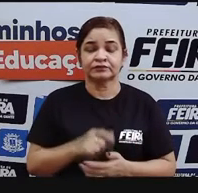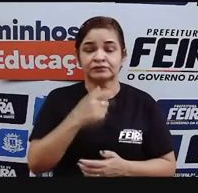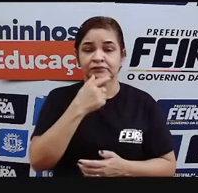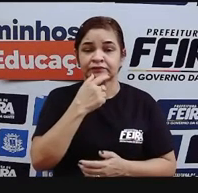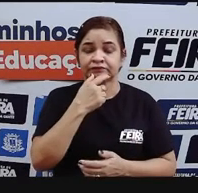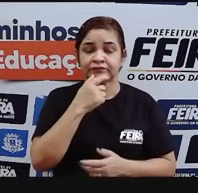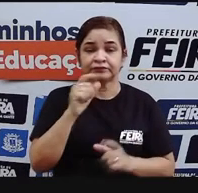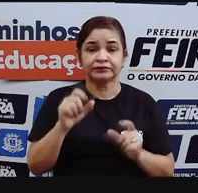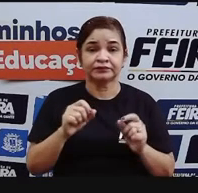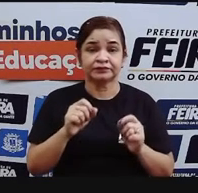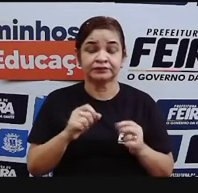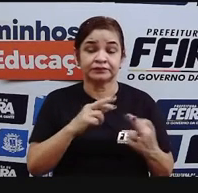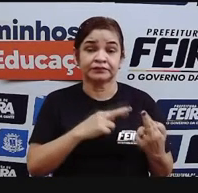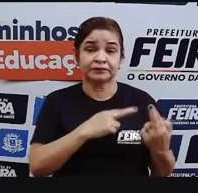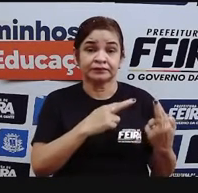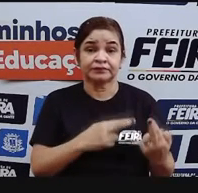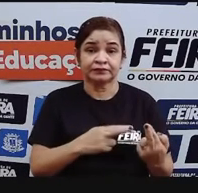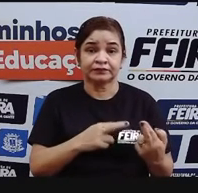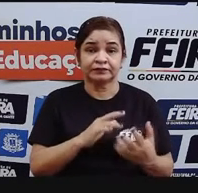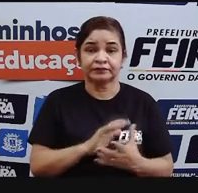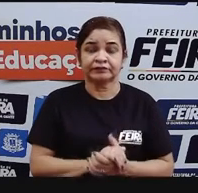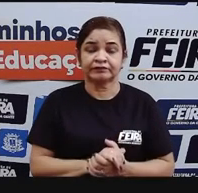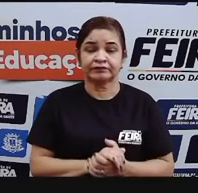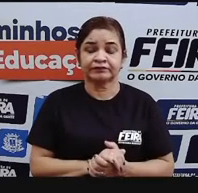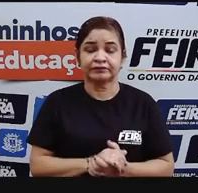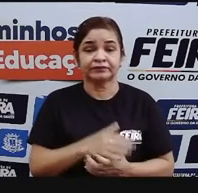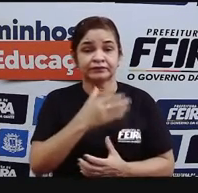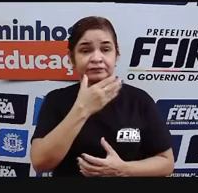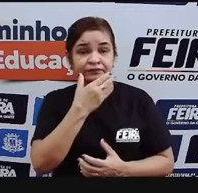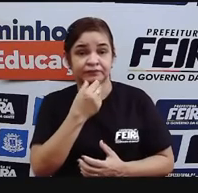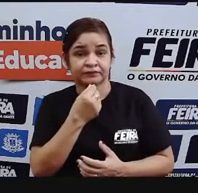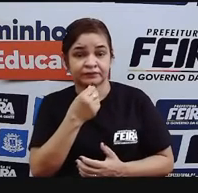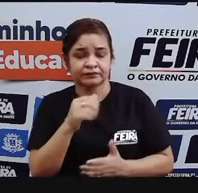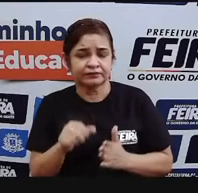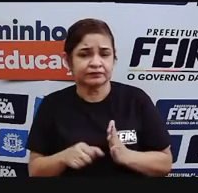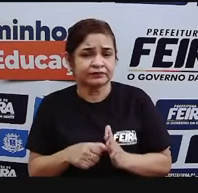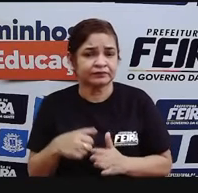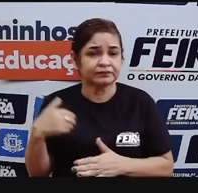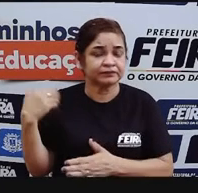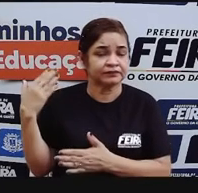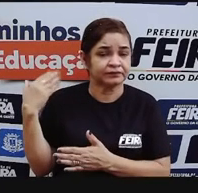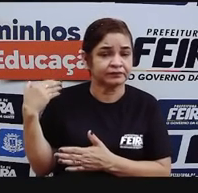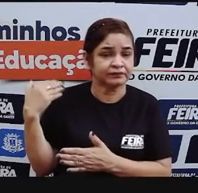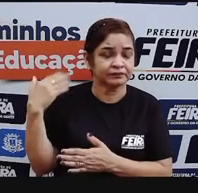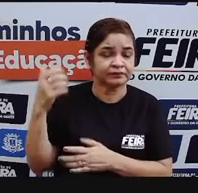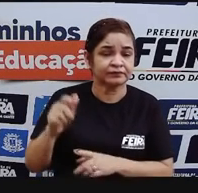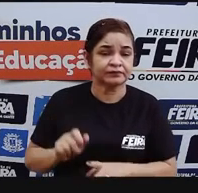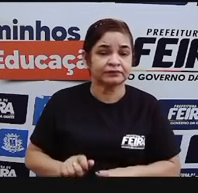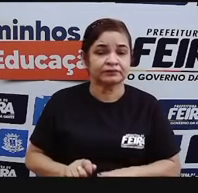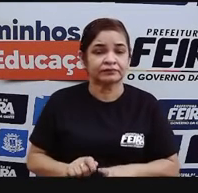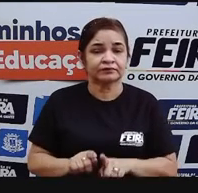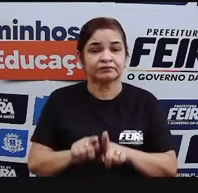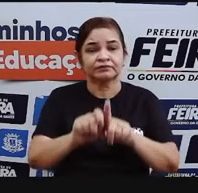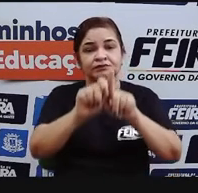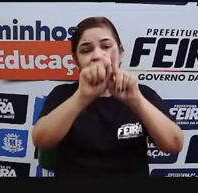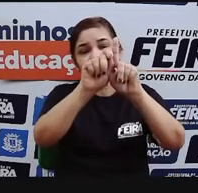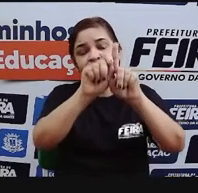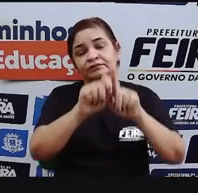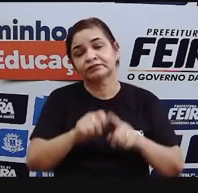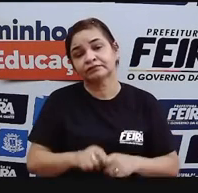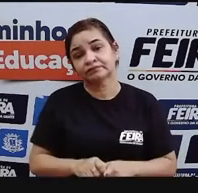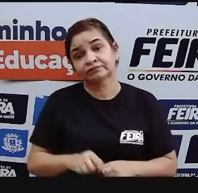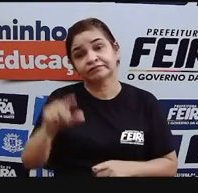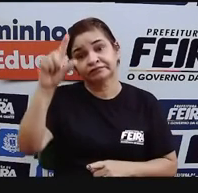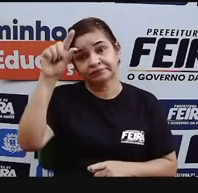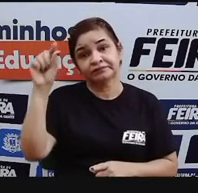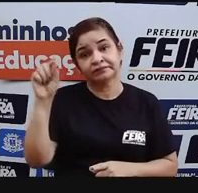são responsáveis pela ida dos primeiros homens ao espaço e à Lua. Pois